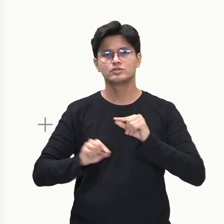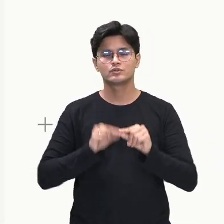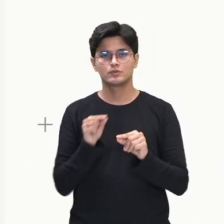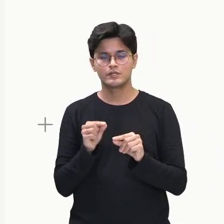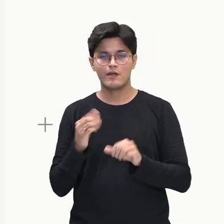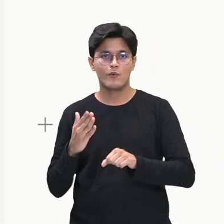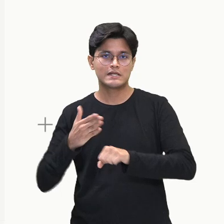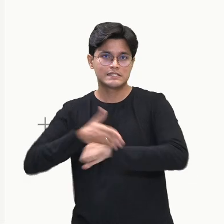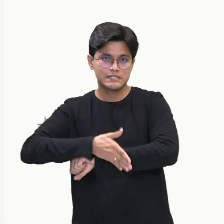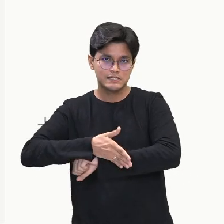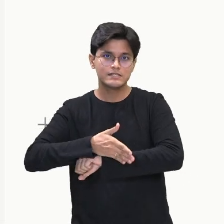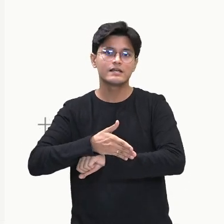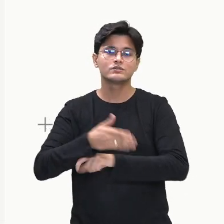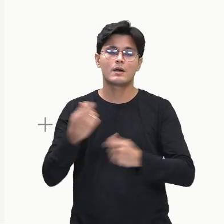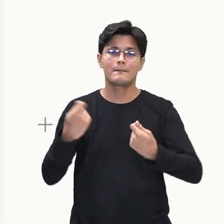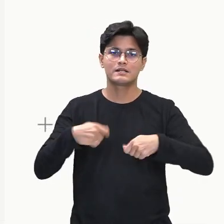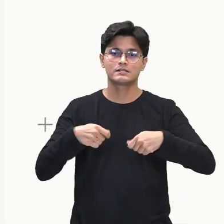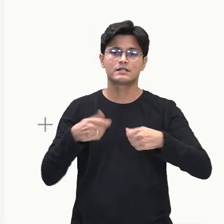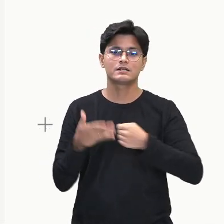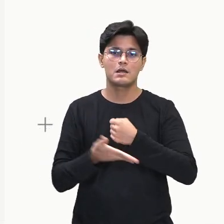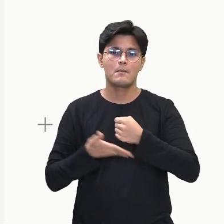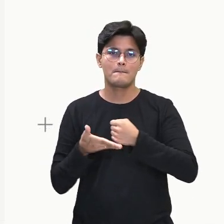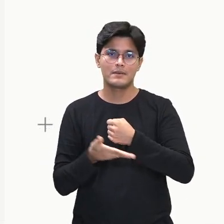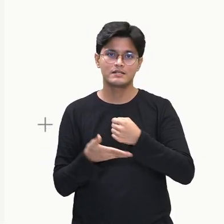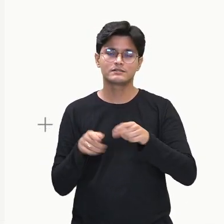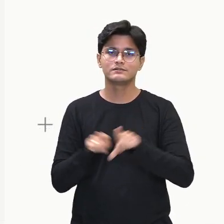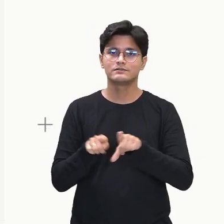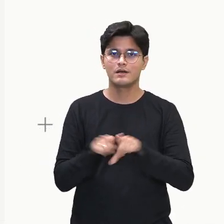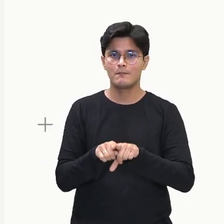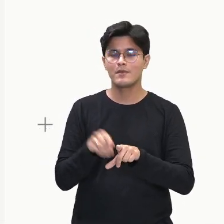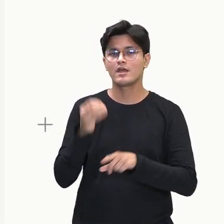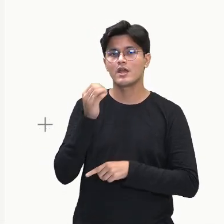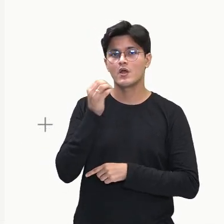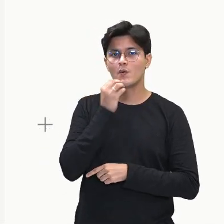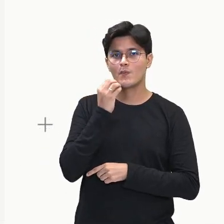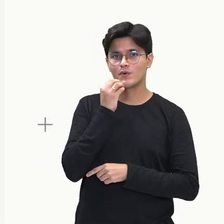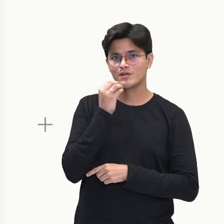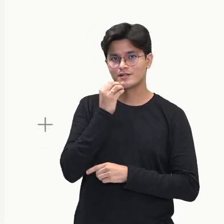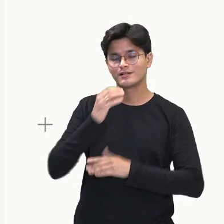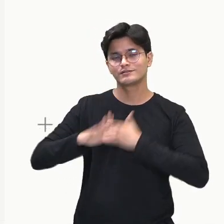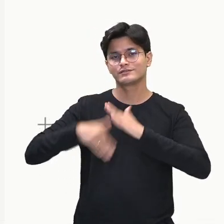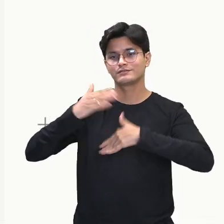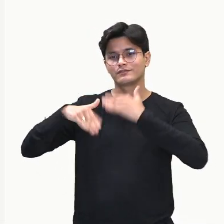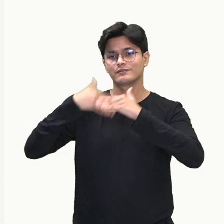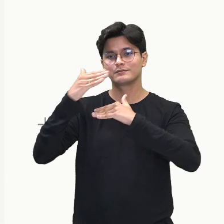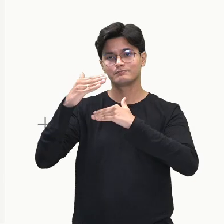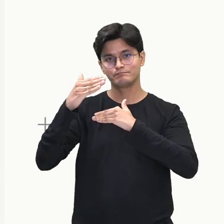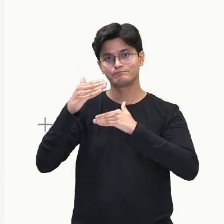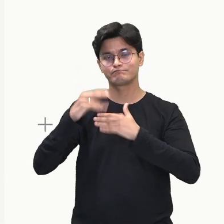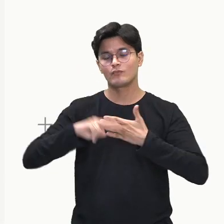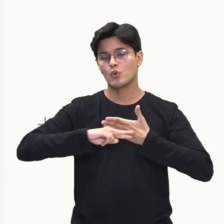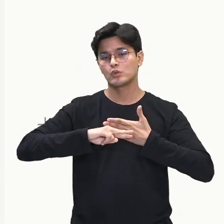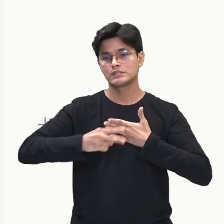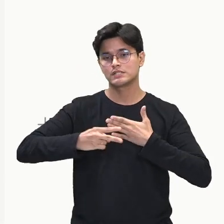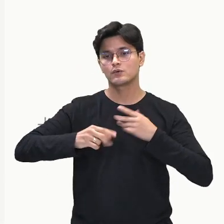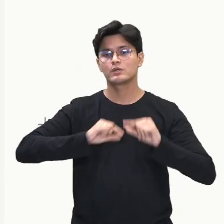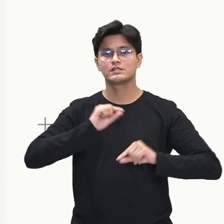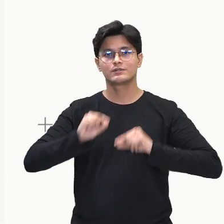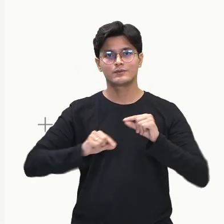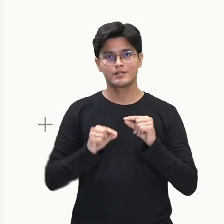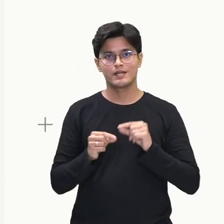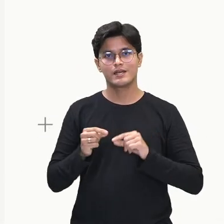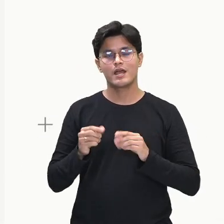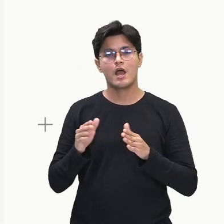serviços essenciais e oportunidades de desenvolvimento. E isso faz crescer a